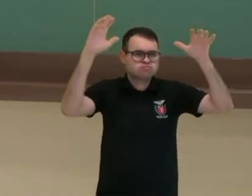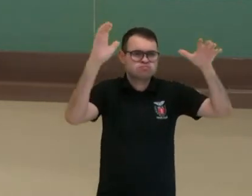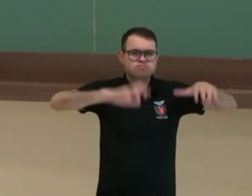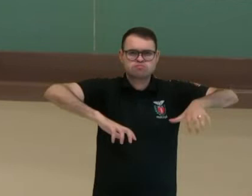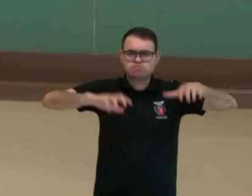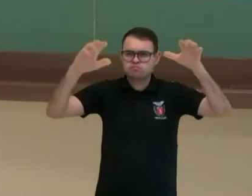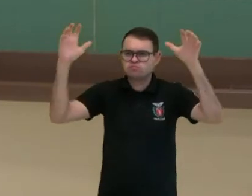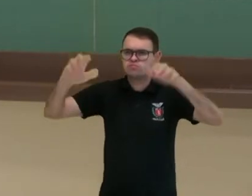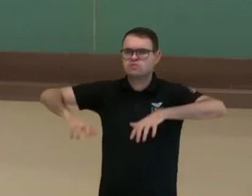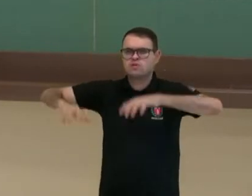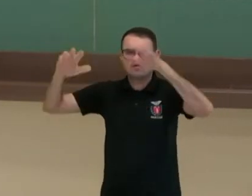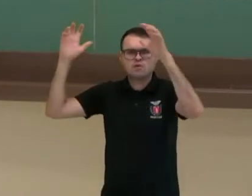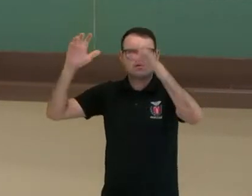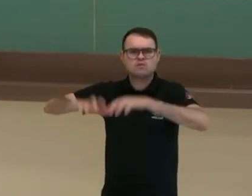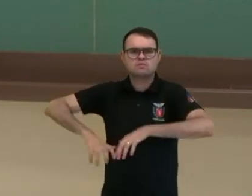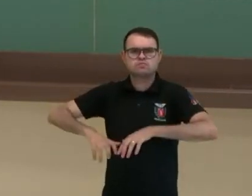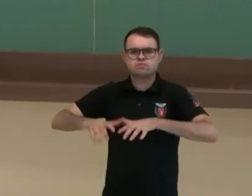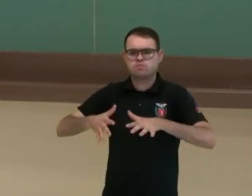caindo e se